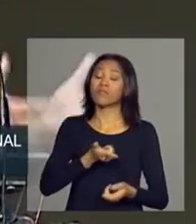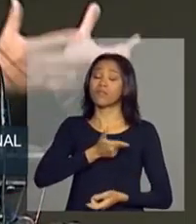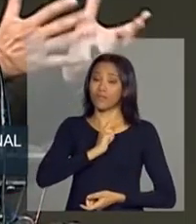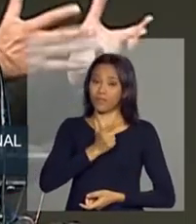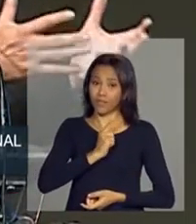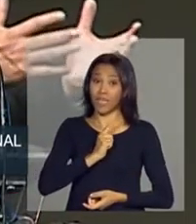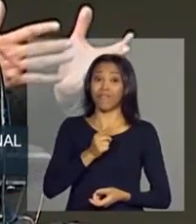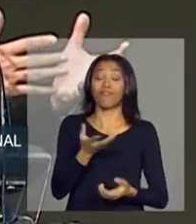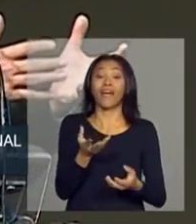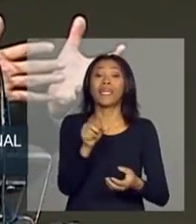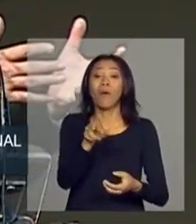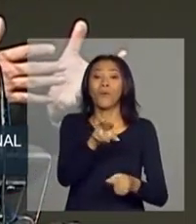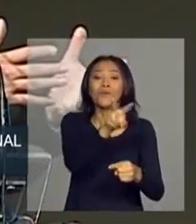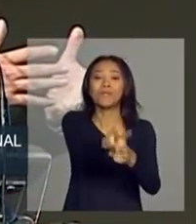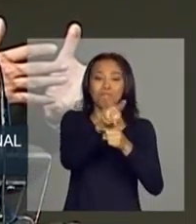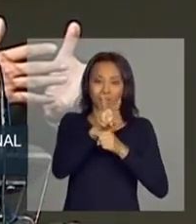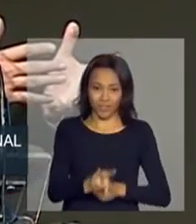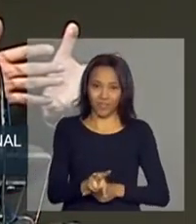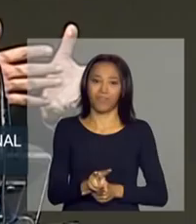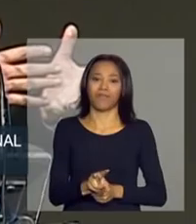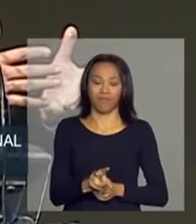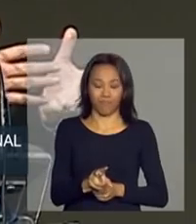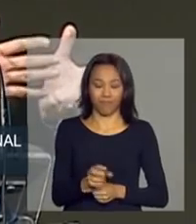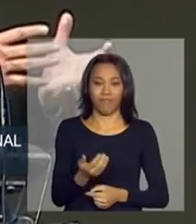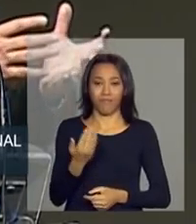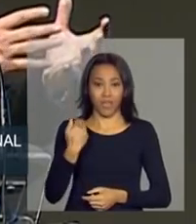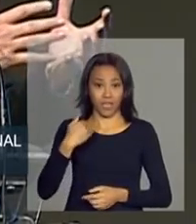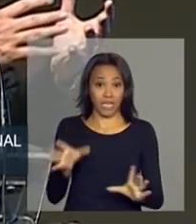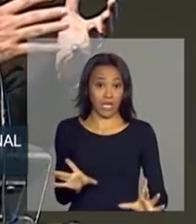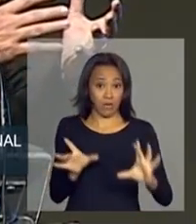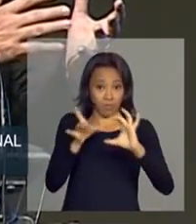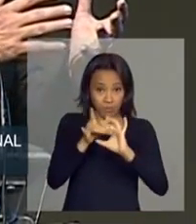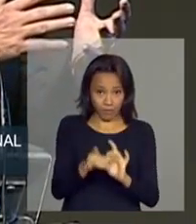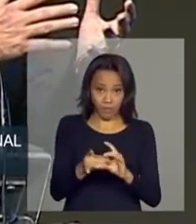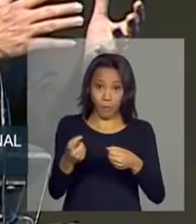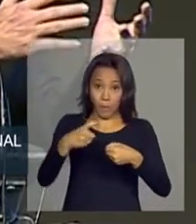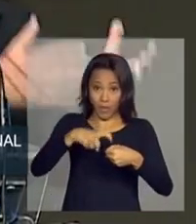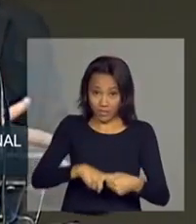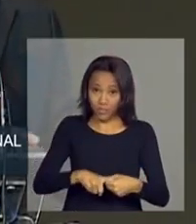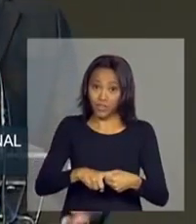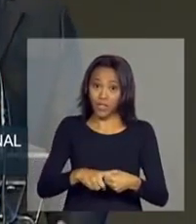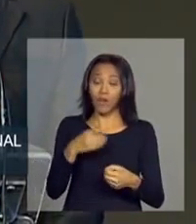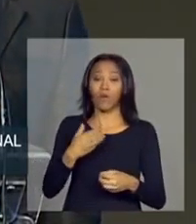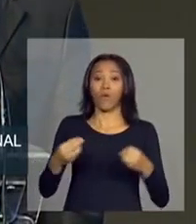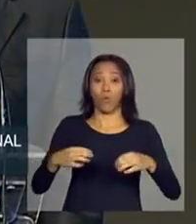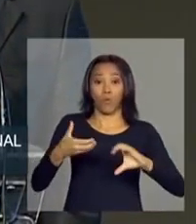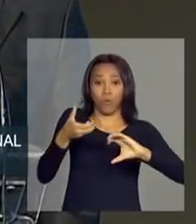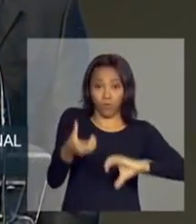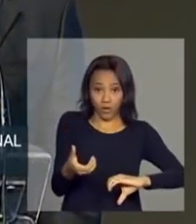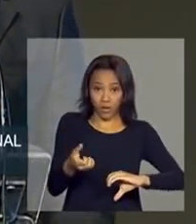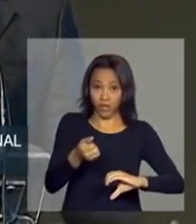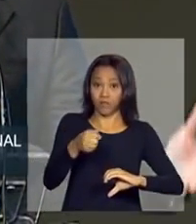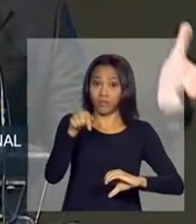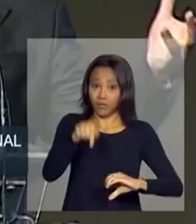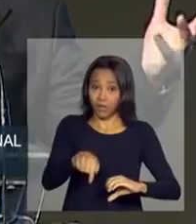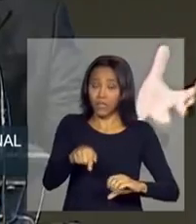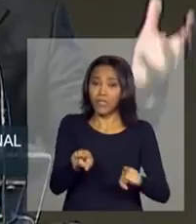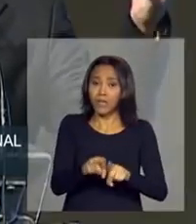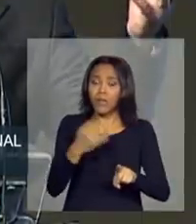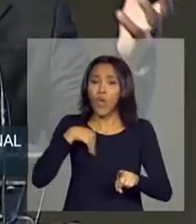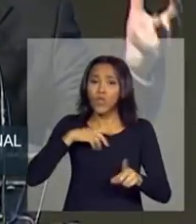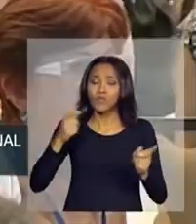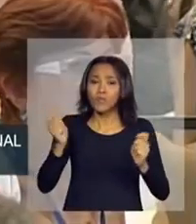ela poder afirmar para vocês que ela acredita na inteligência, no discernimento e num